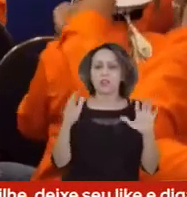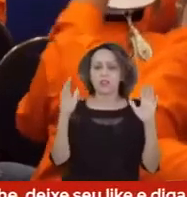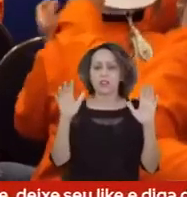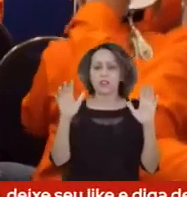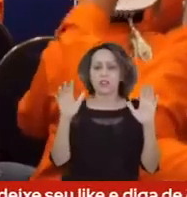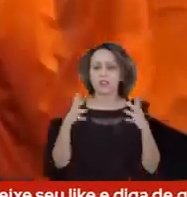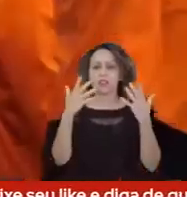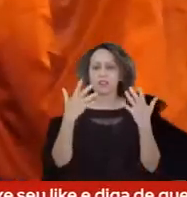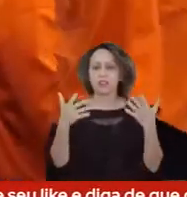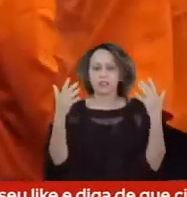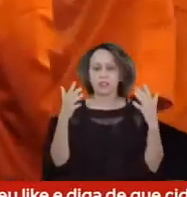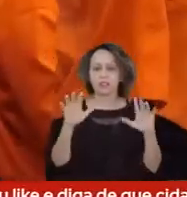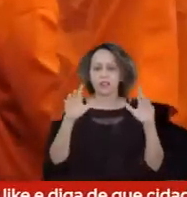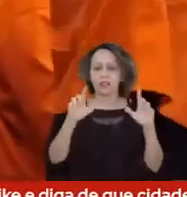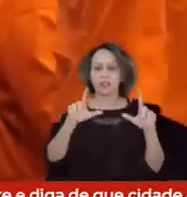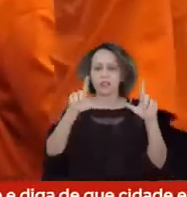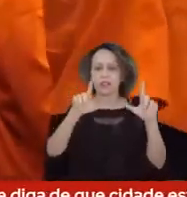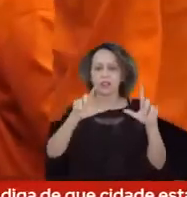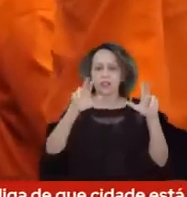Bem,